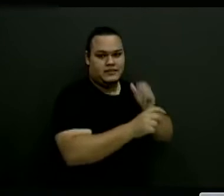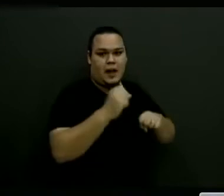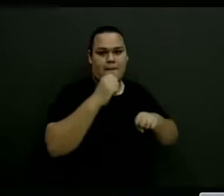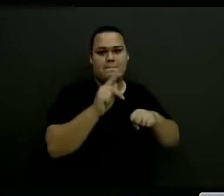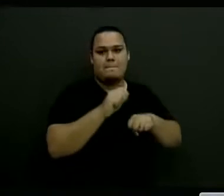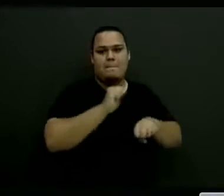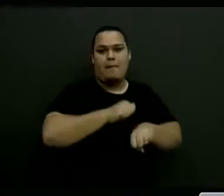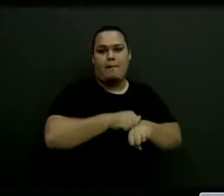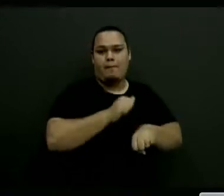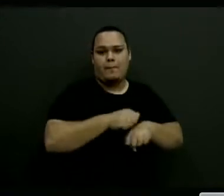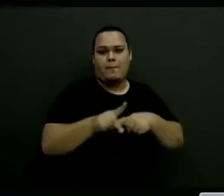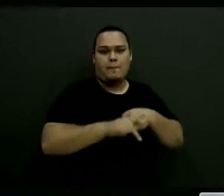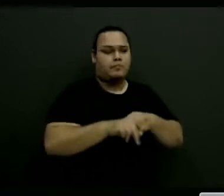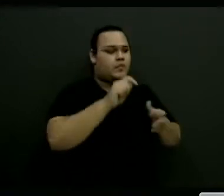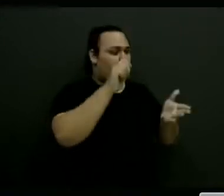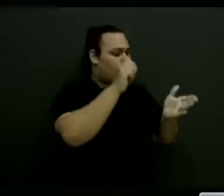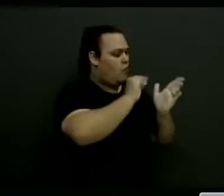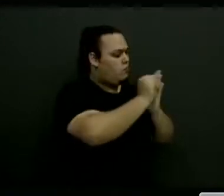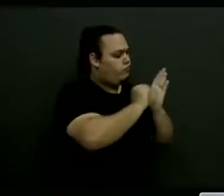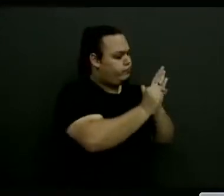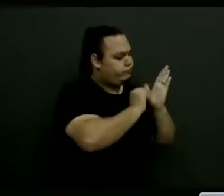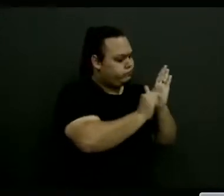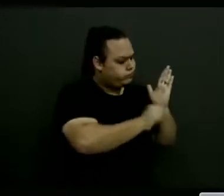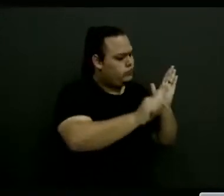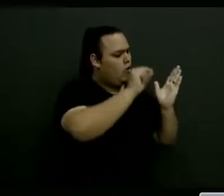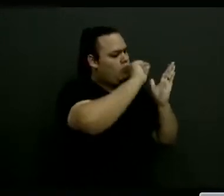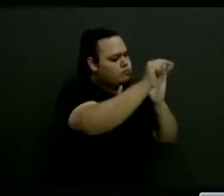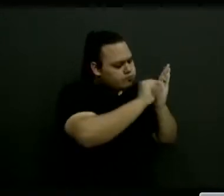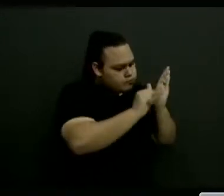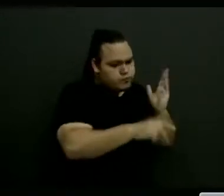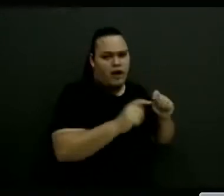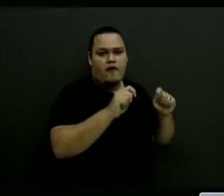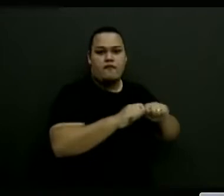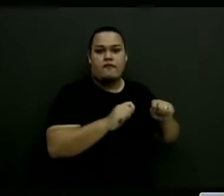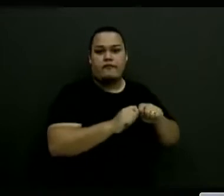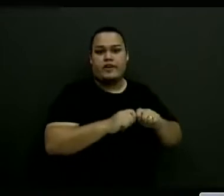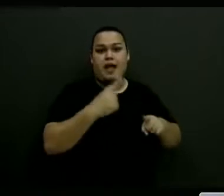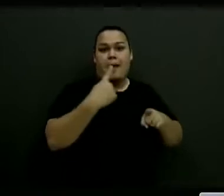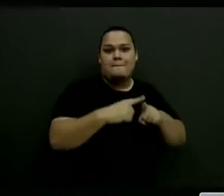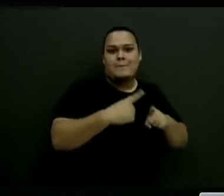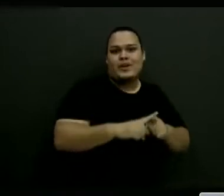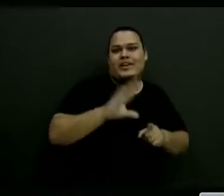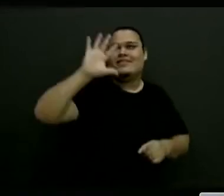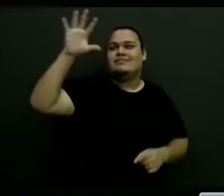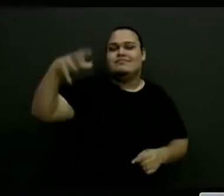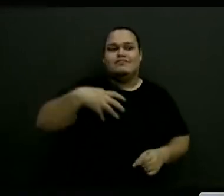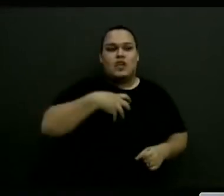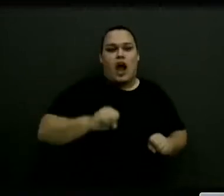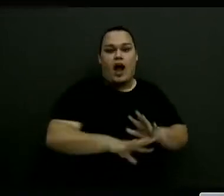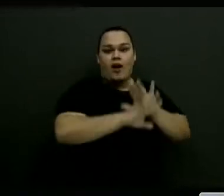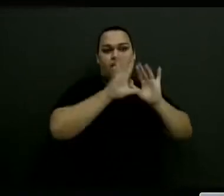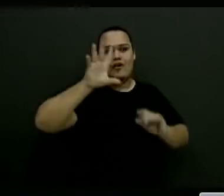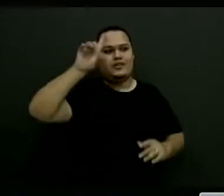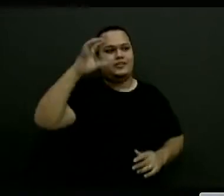do seu rosto resplandecia depois que falou com Deus. A glória de Deus estava sobre